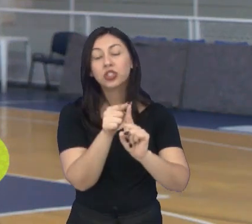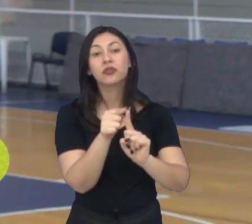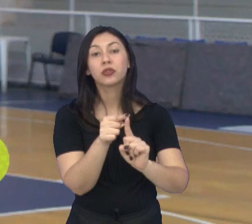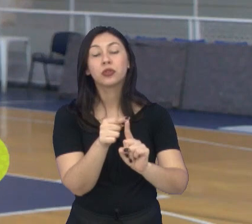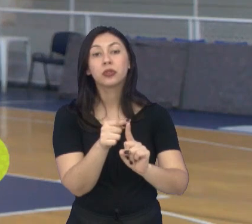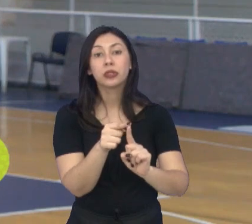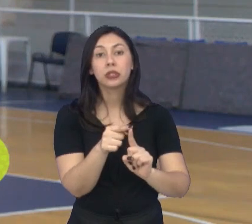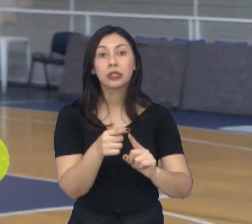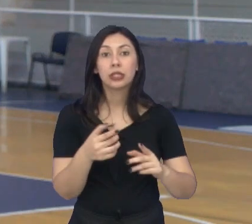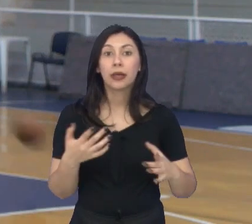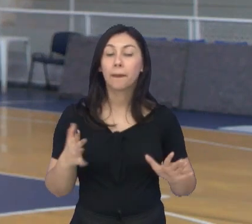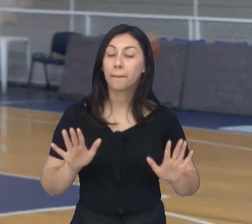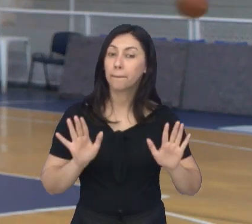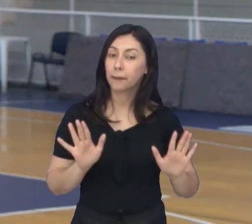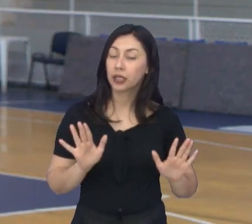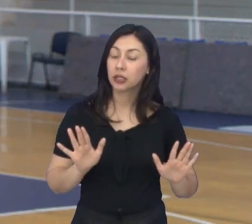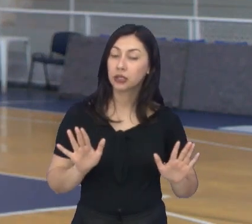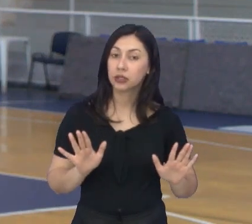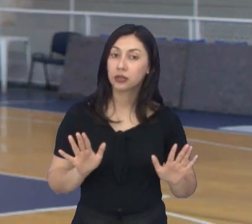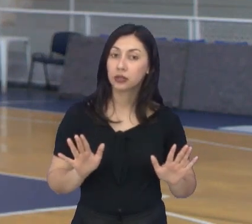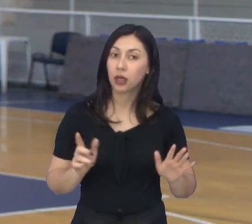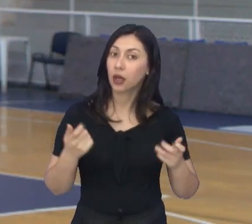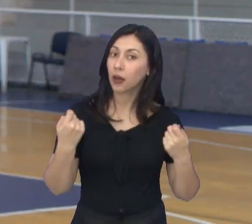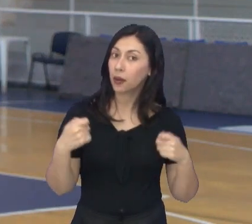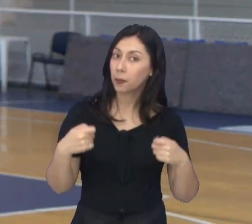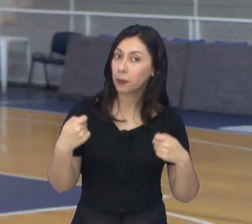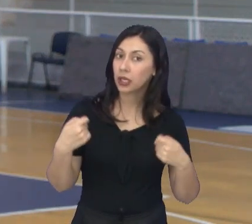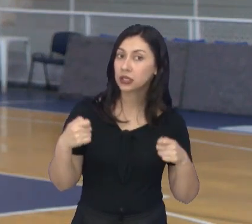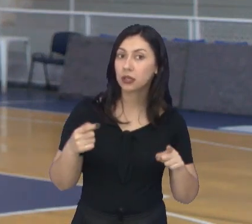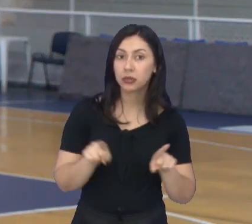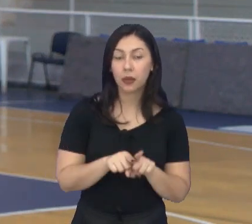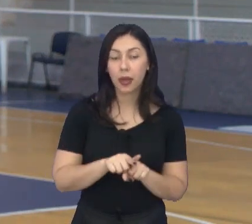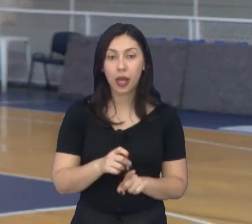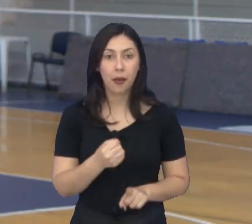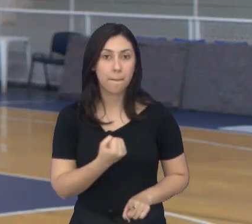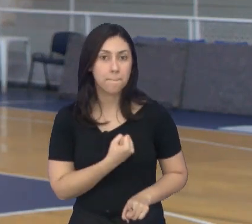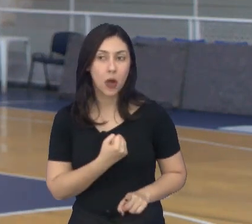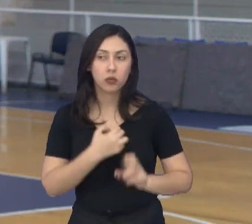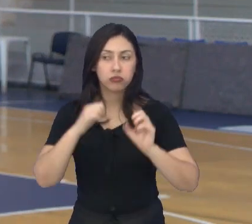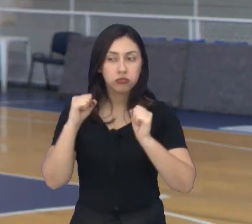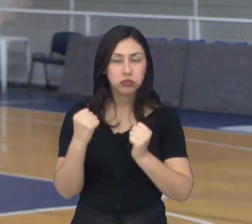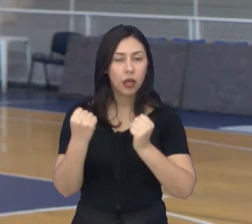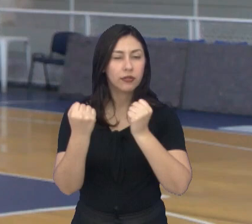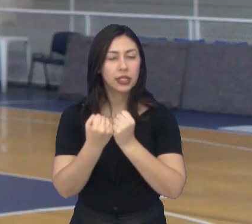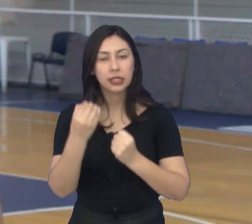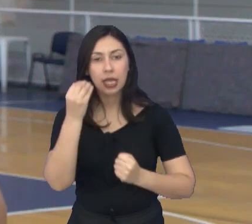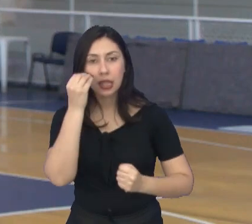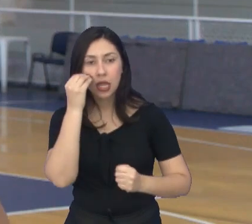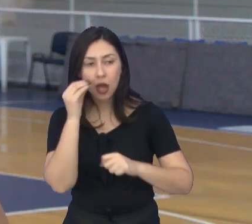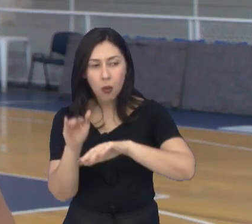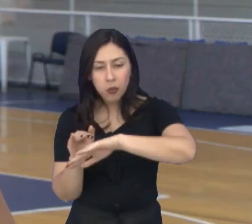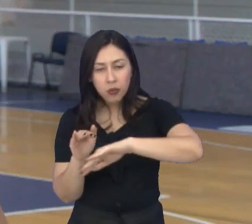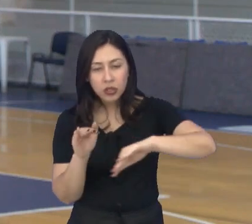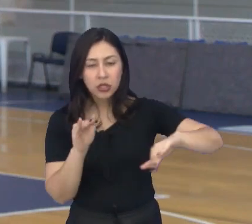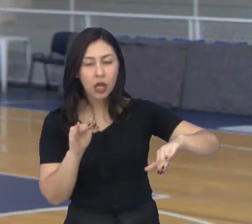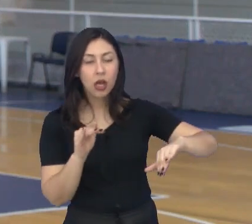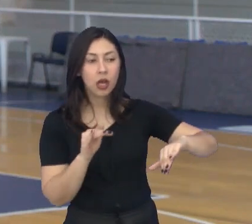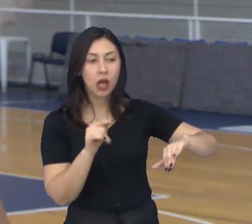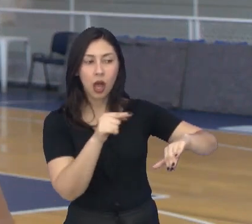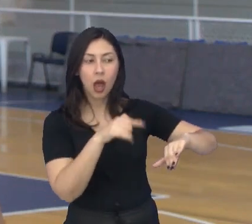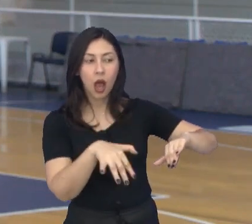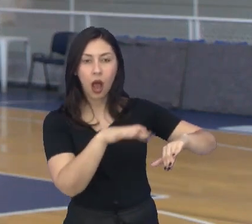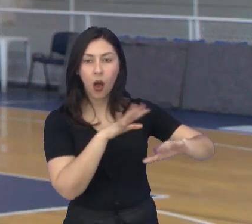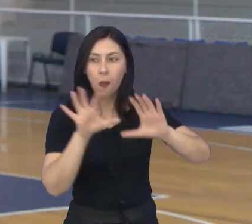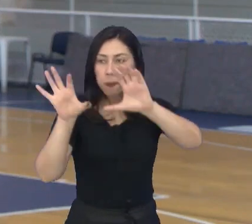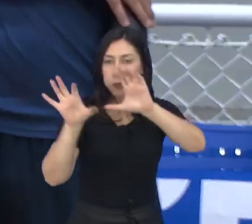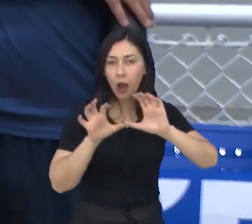alto. Mas temos que ajustar alguns pontos defensivos, tentar tirar os caras que têm maior volume dentro